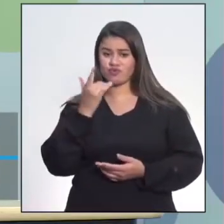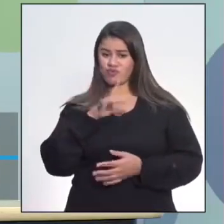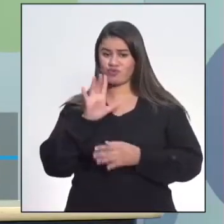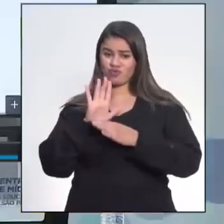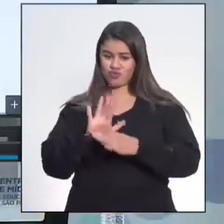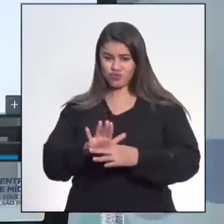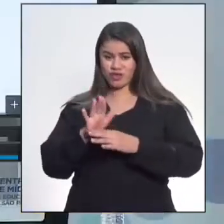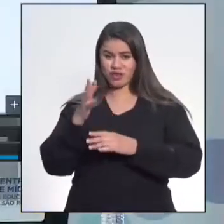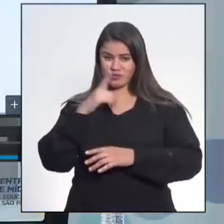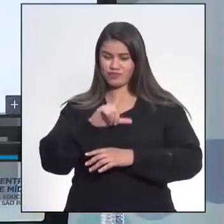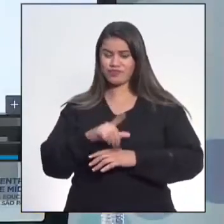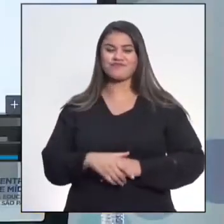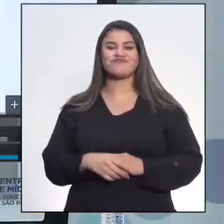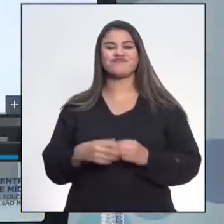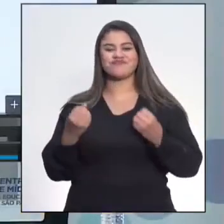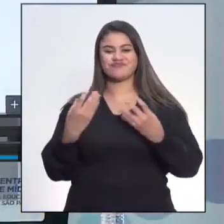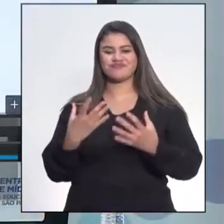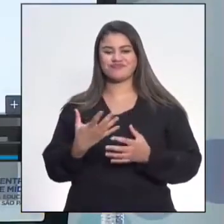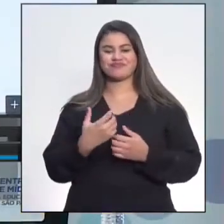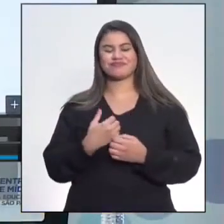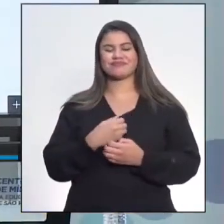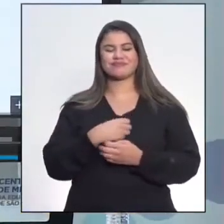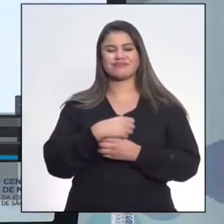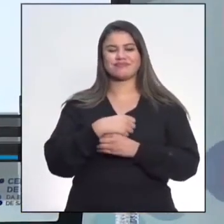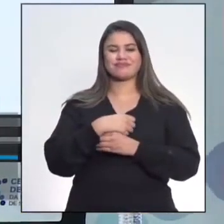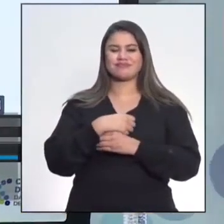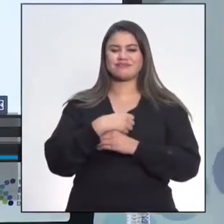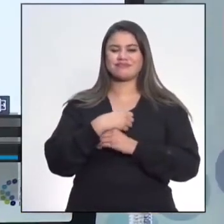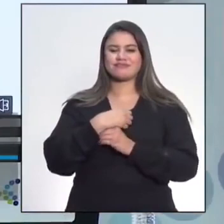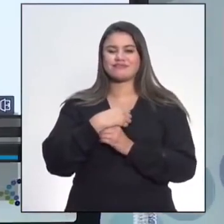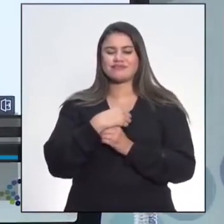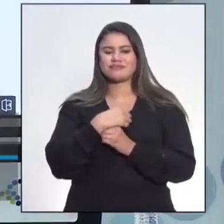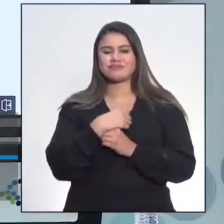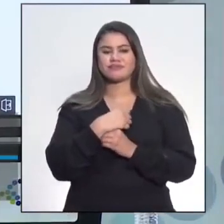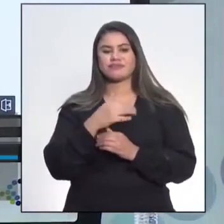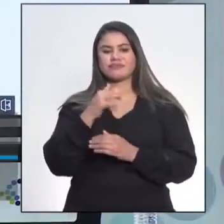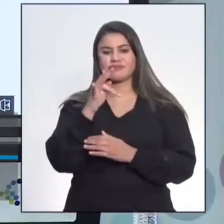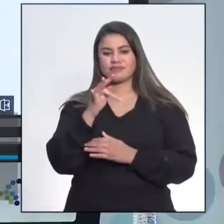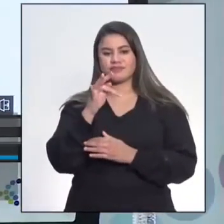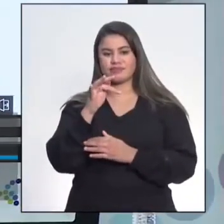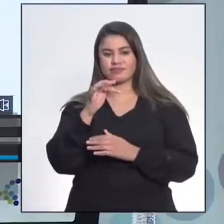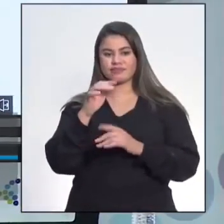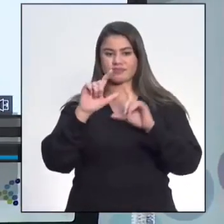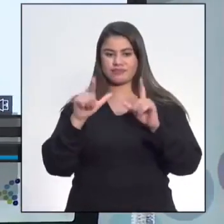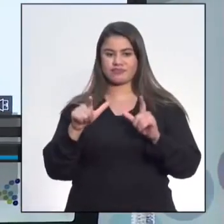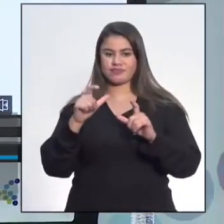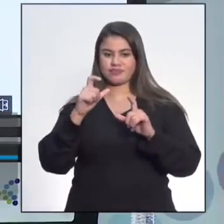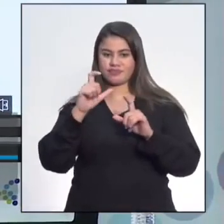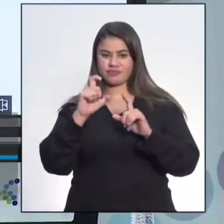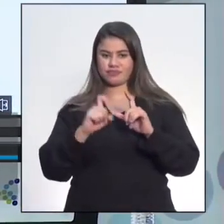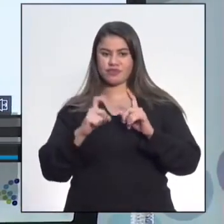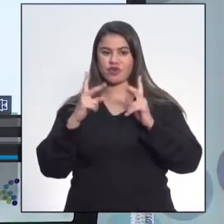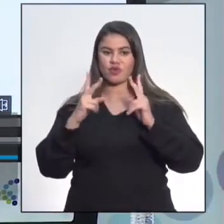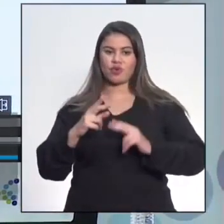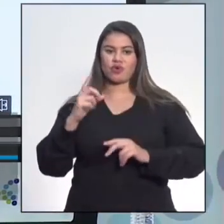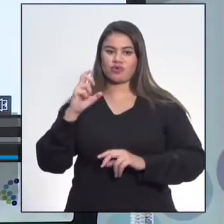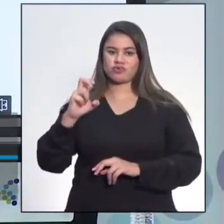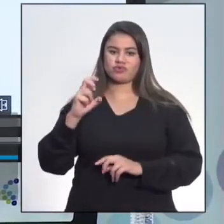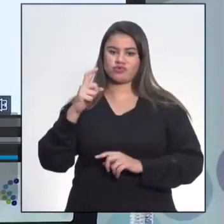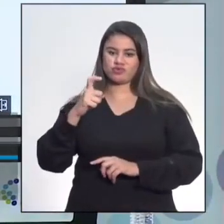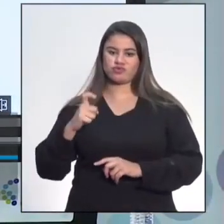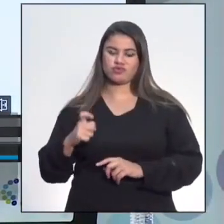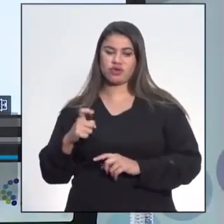alunos? Vamos sim, então vamos lá. Ó. Minha função é f de x igual a -5x. Então, não se esqueçam que essa é a